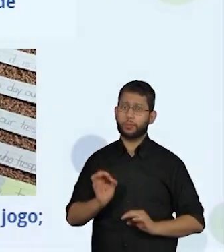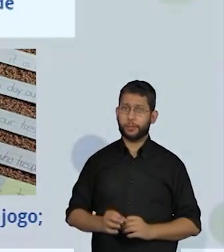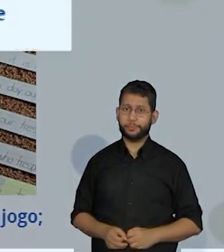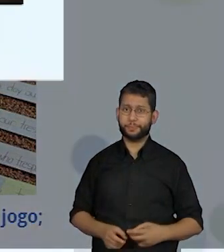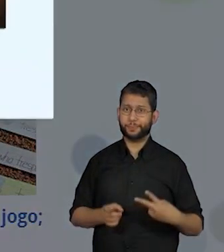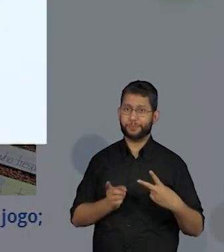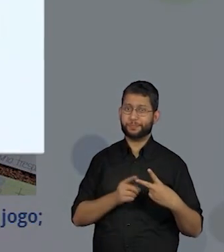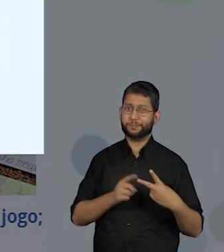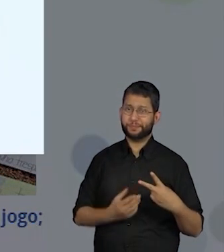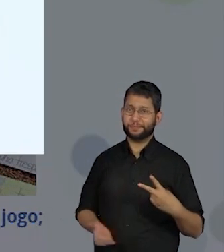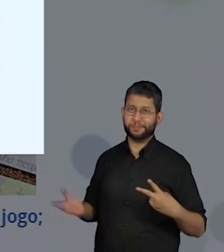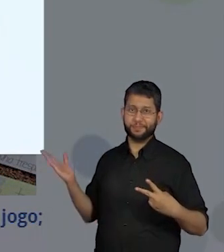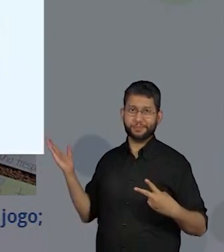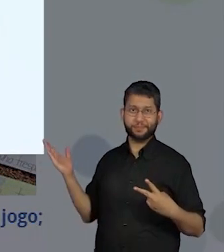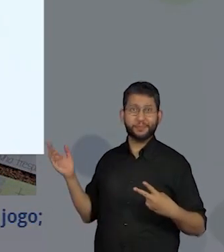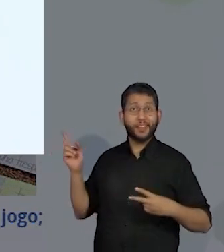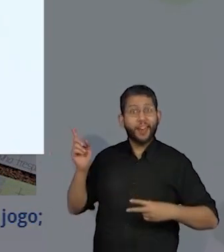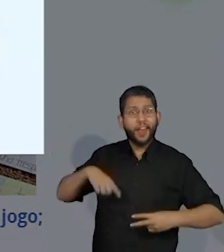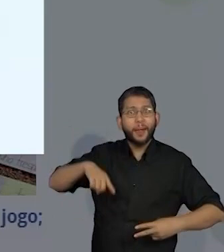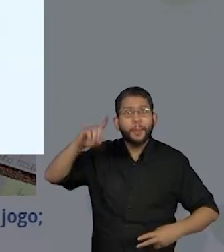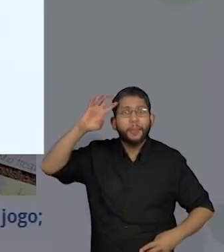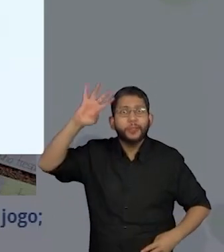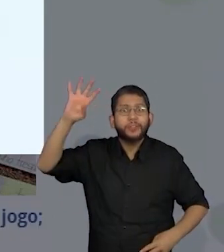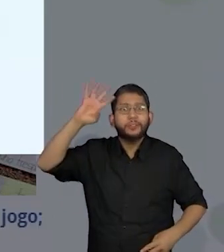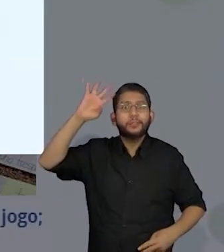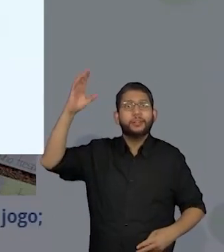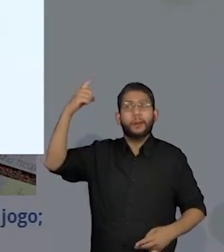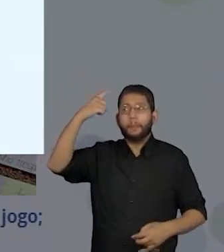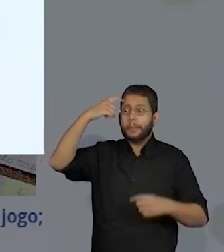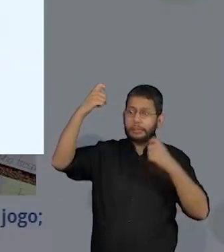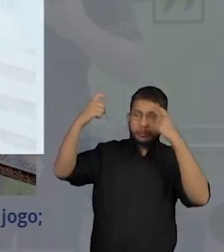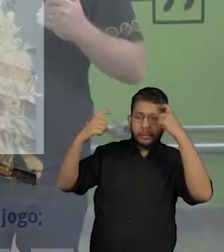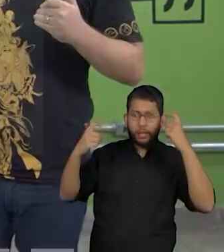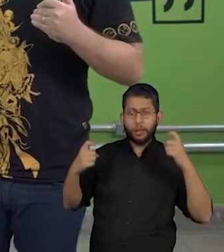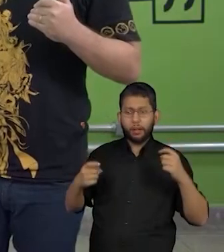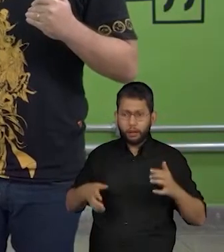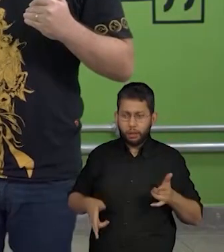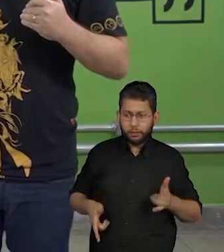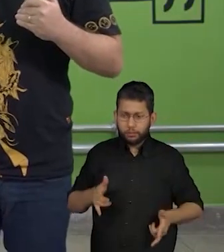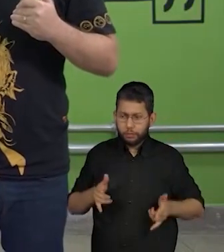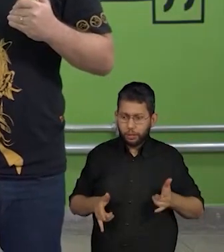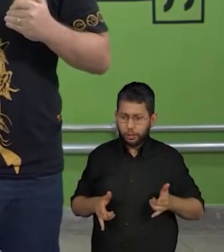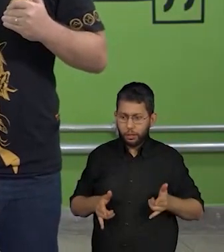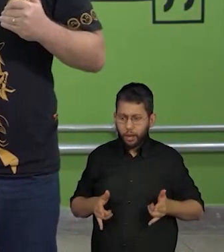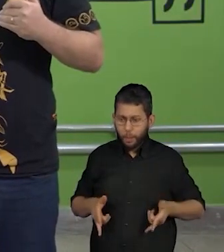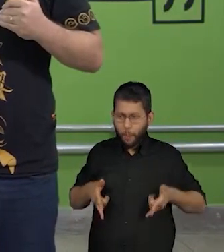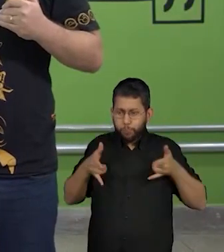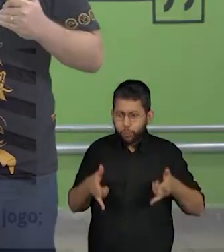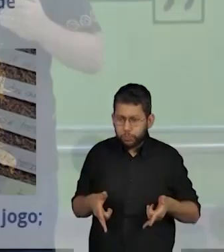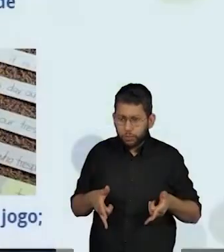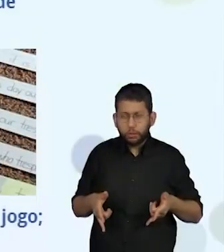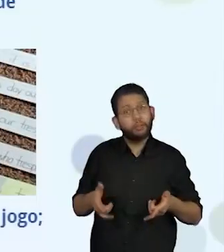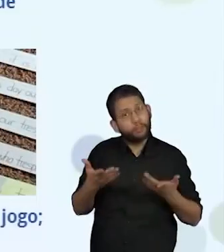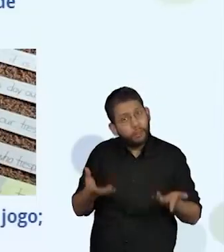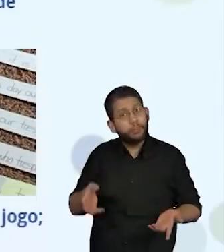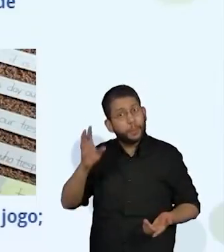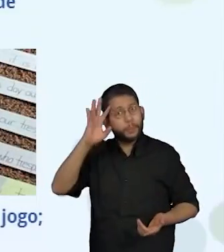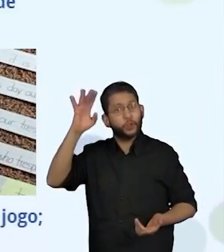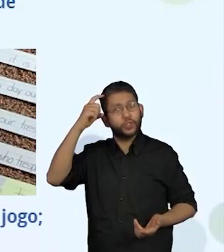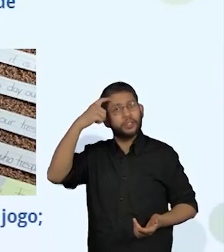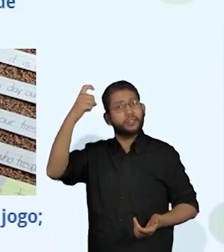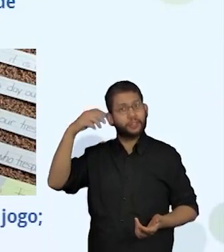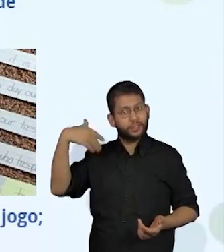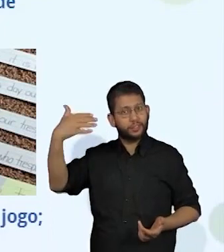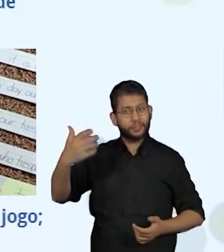a imaginação, a nossa capacidade de imaginar e criar hipóteses, ou seja, imaginar o que pode acontecer. A